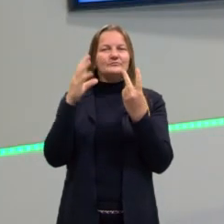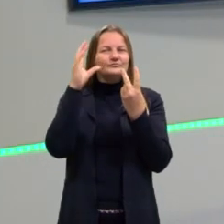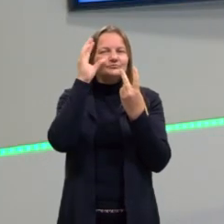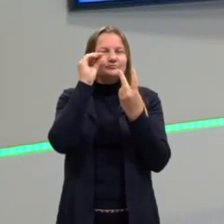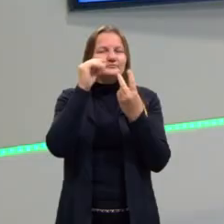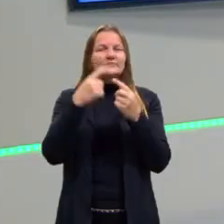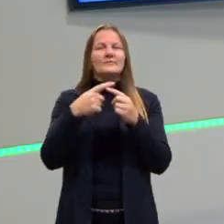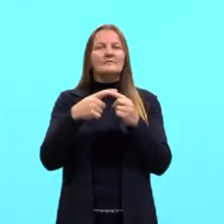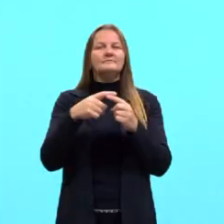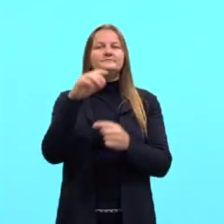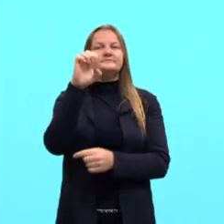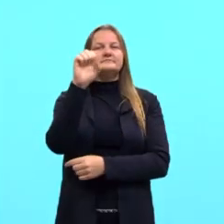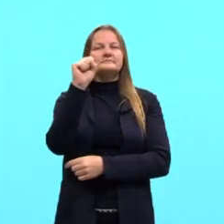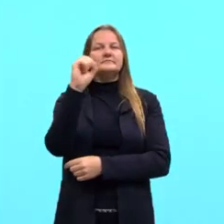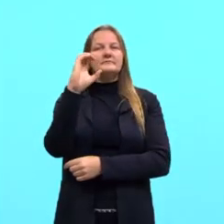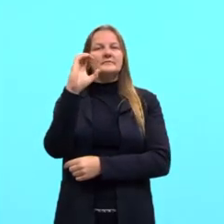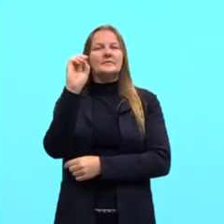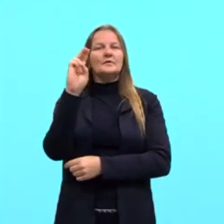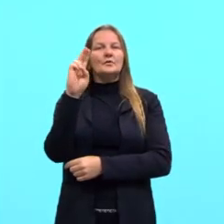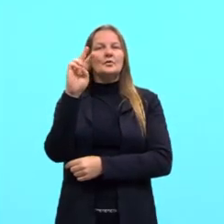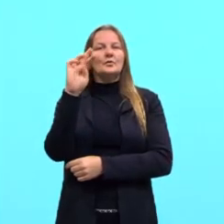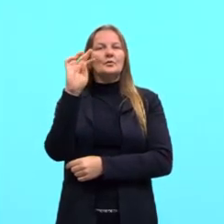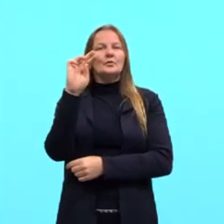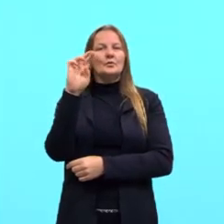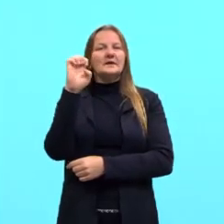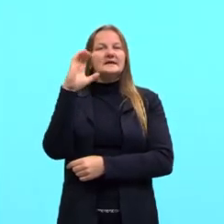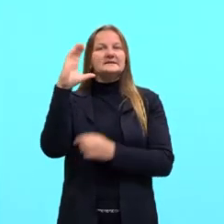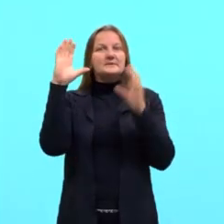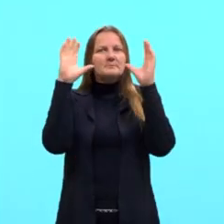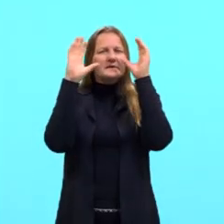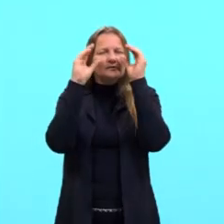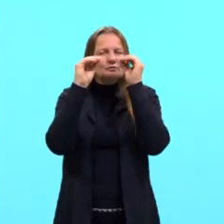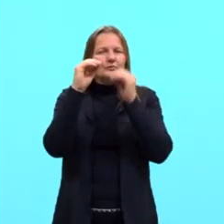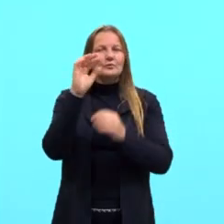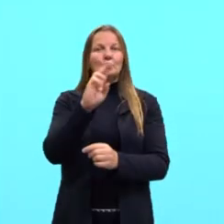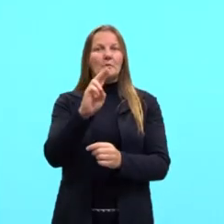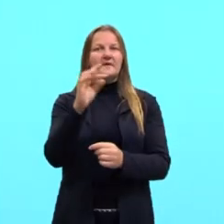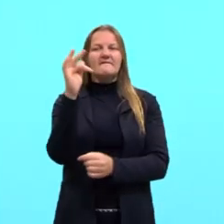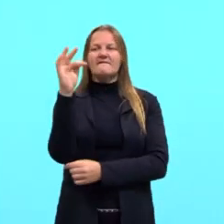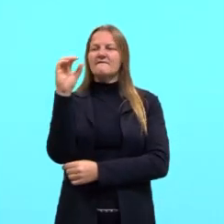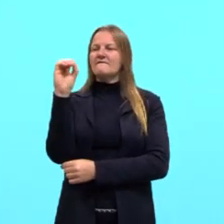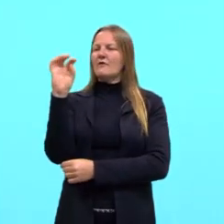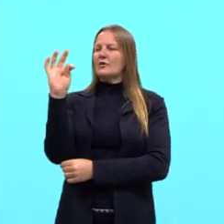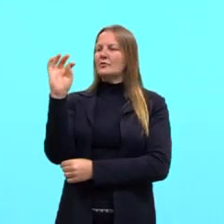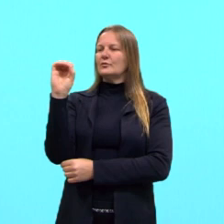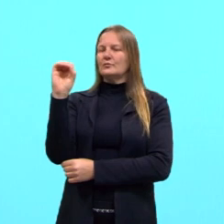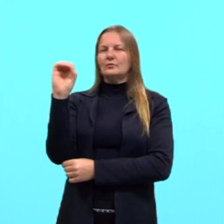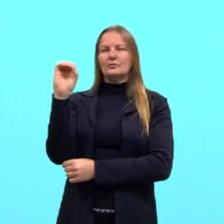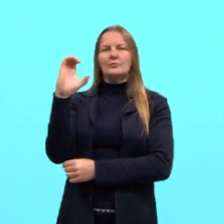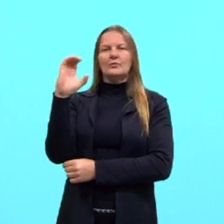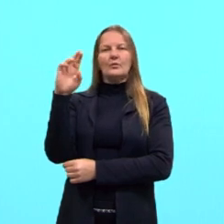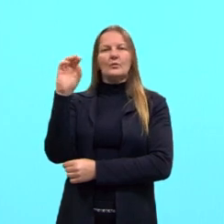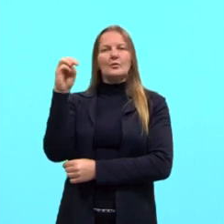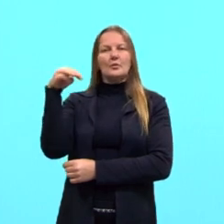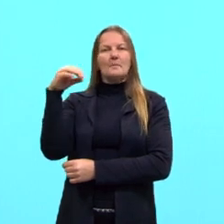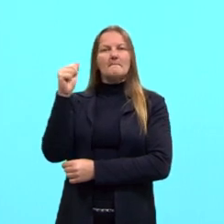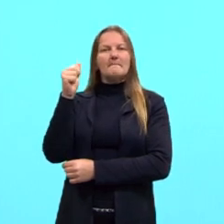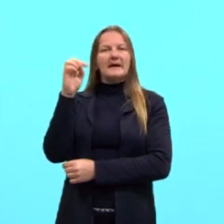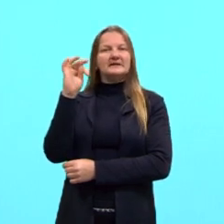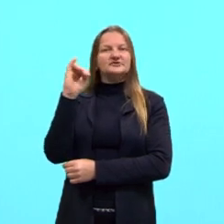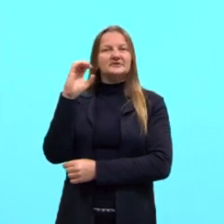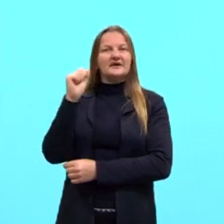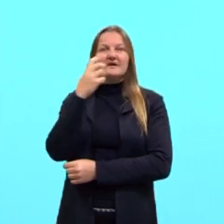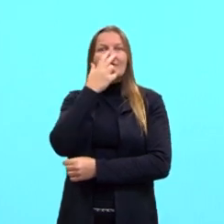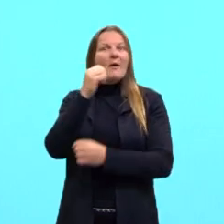isso de escurecimento das lentes fotocromaticas como que ocorre esse escurecimento essa mágica